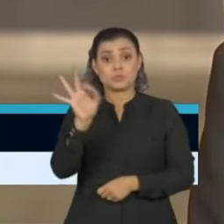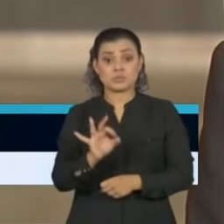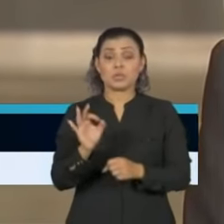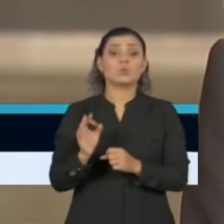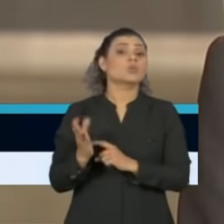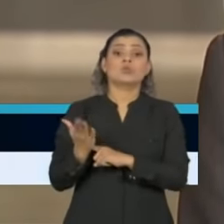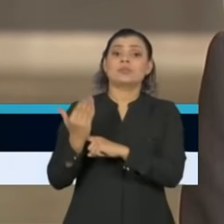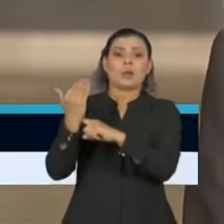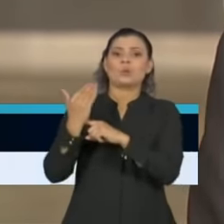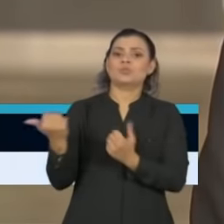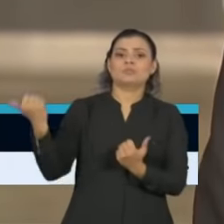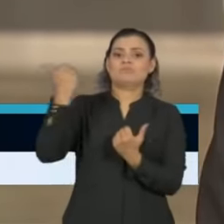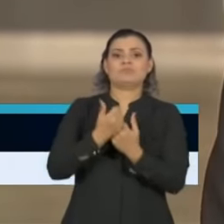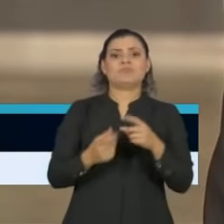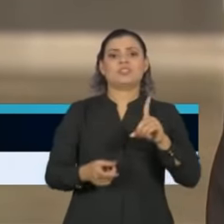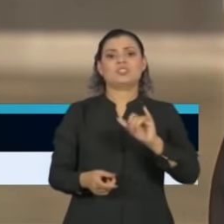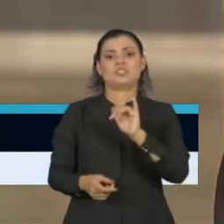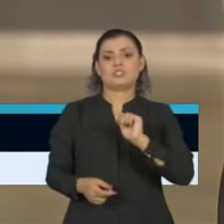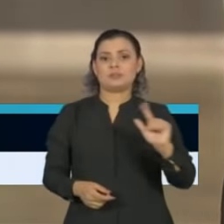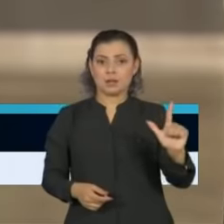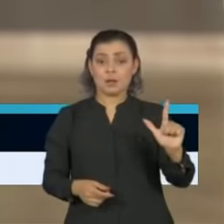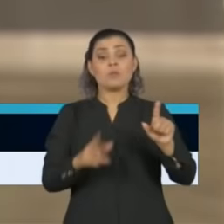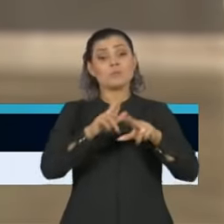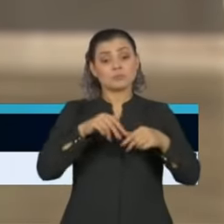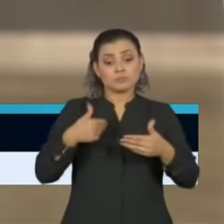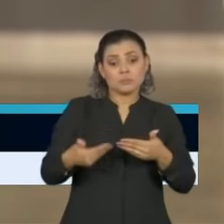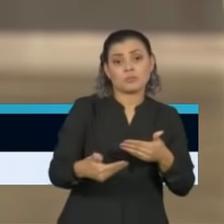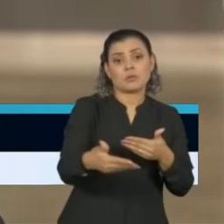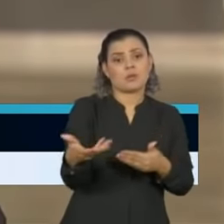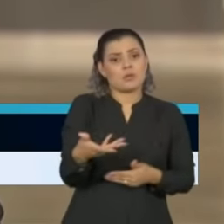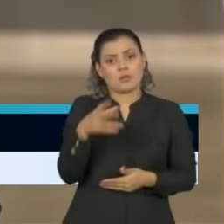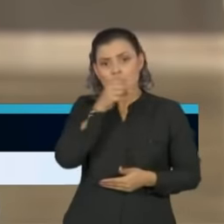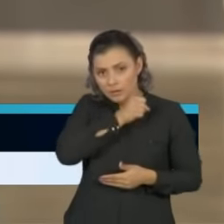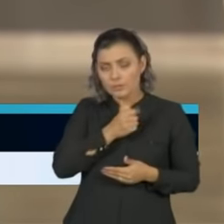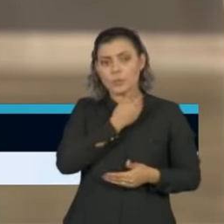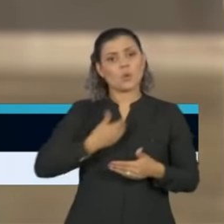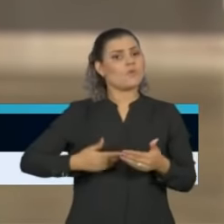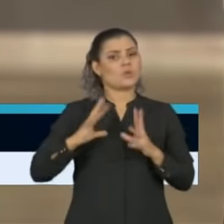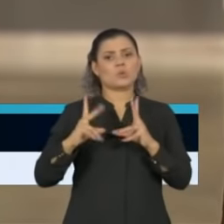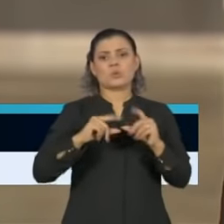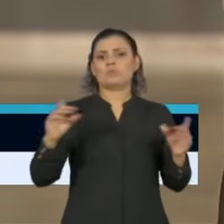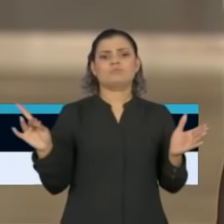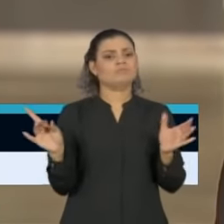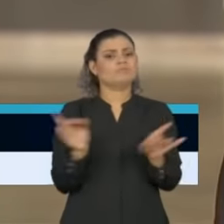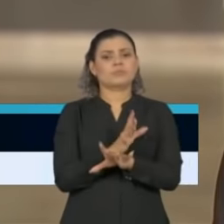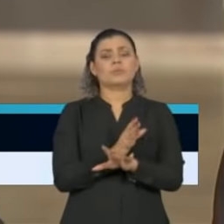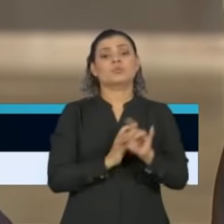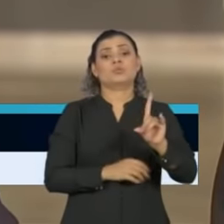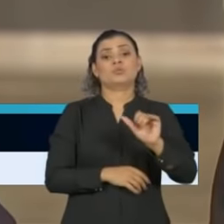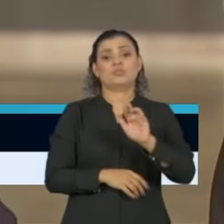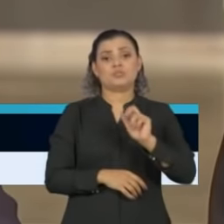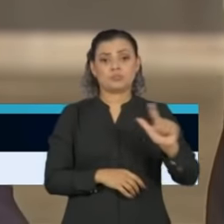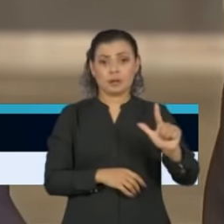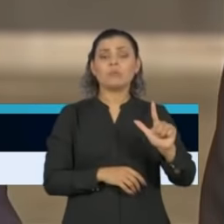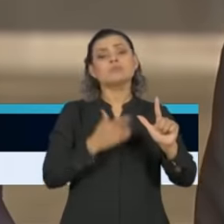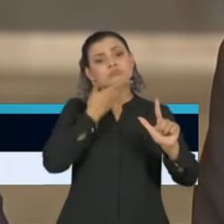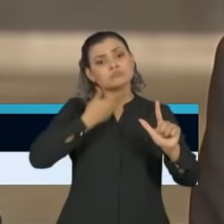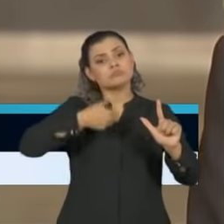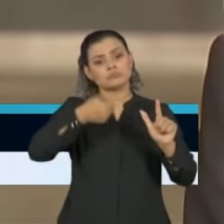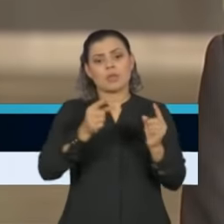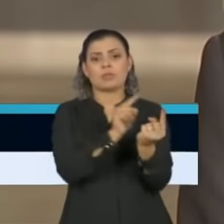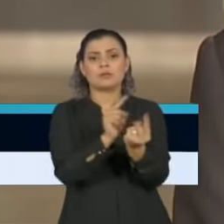digitalização. Nós vamos acelerar o processo para muito em breve anunciar um governo integralmente digital e com isso melhorando as